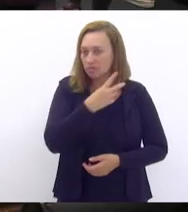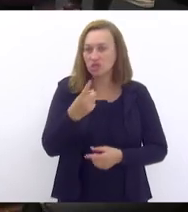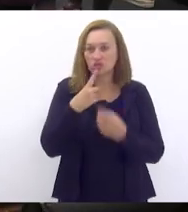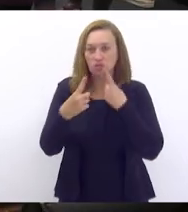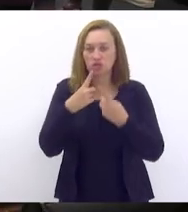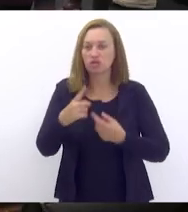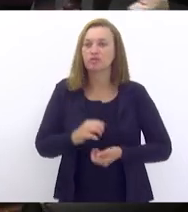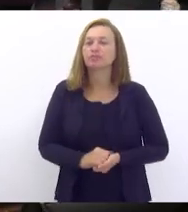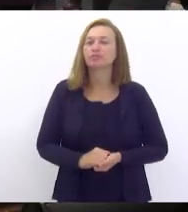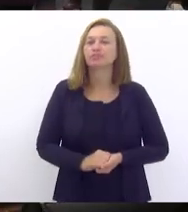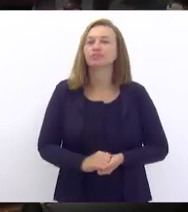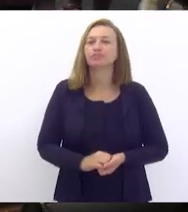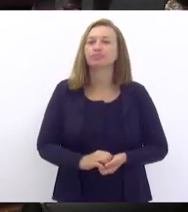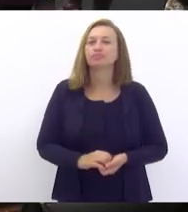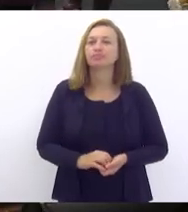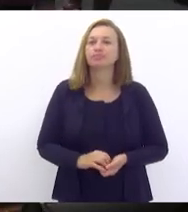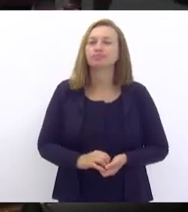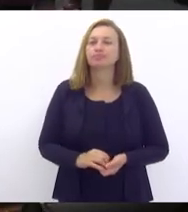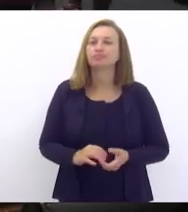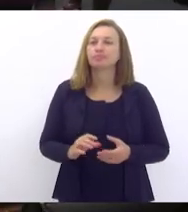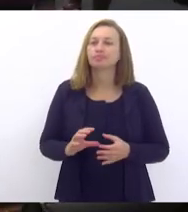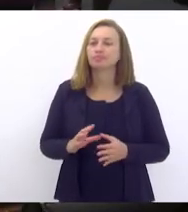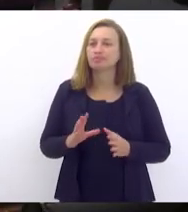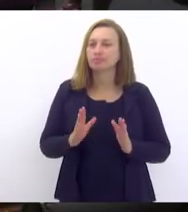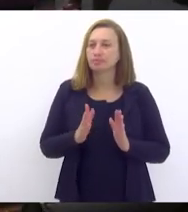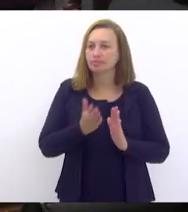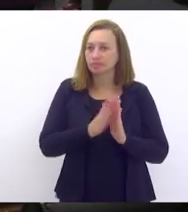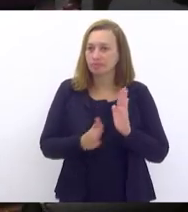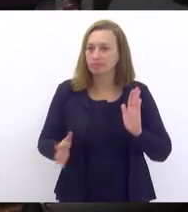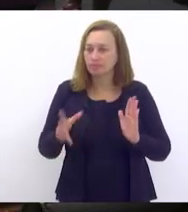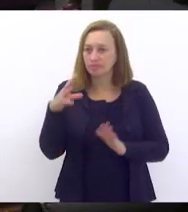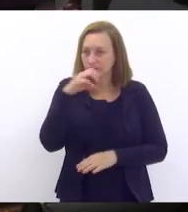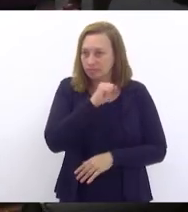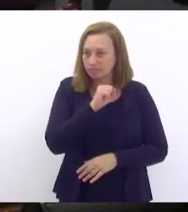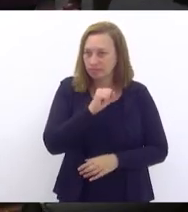presidenta. Presidenta, MG, questão de ordem, rápido.